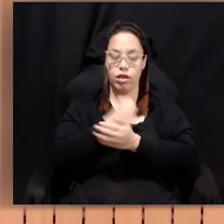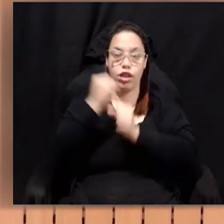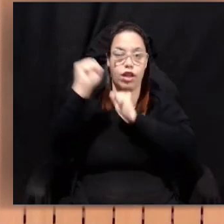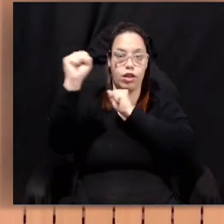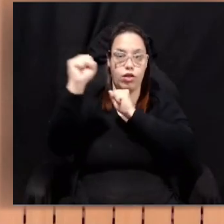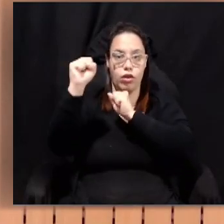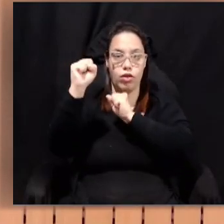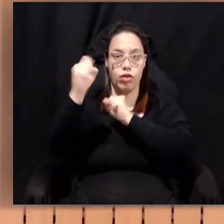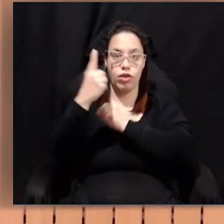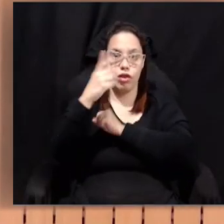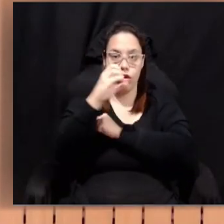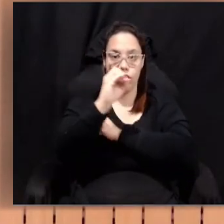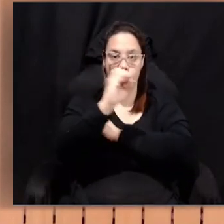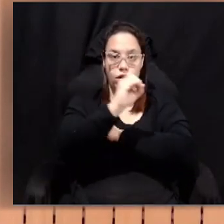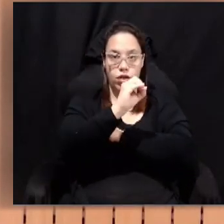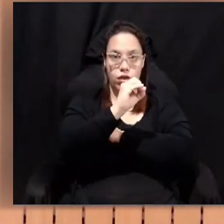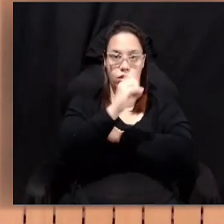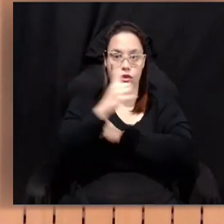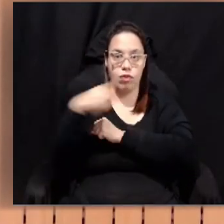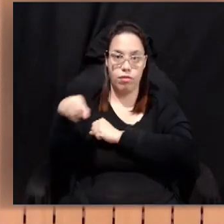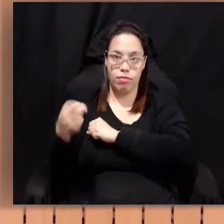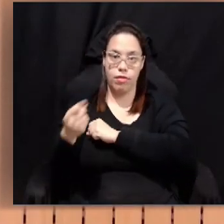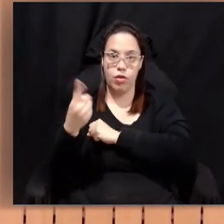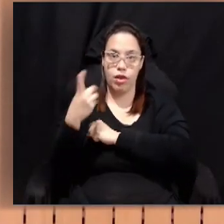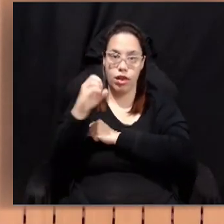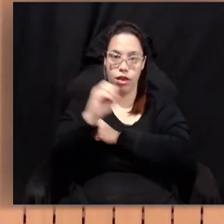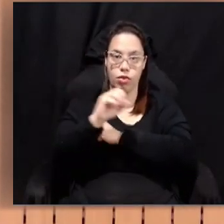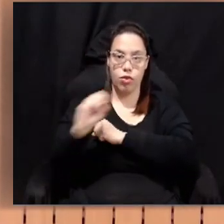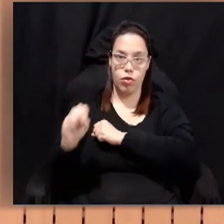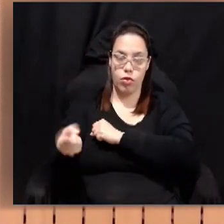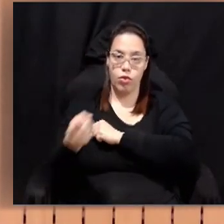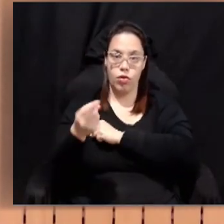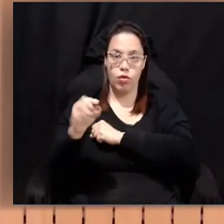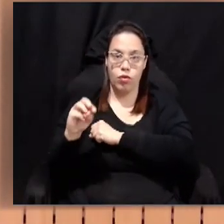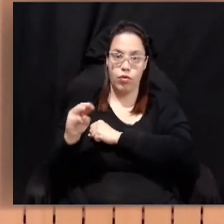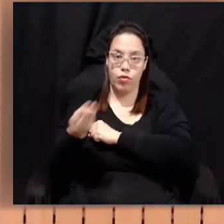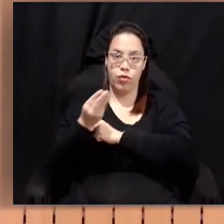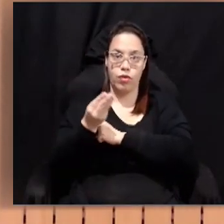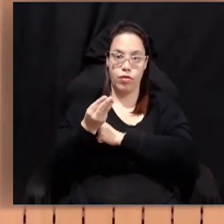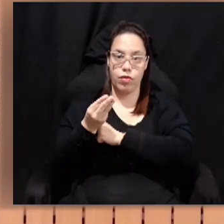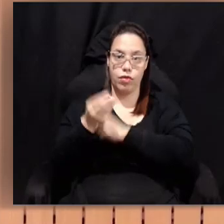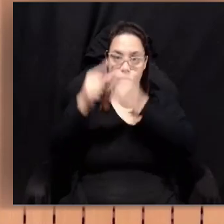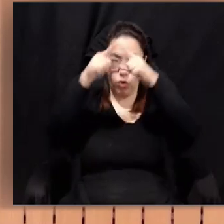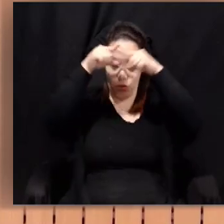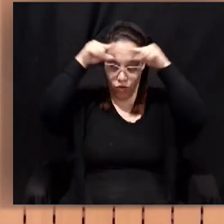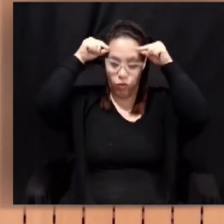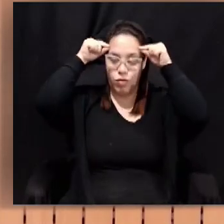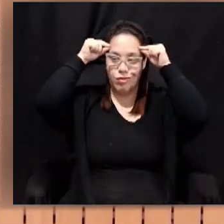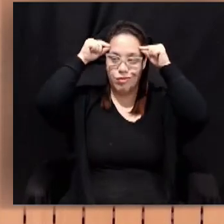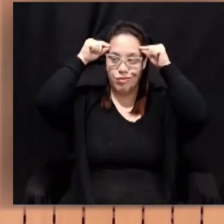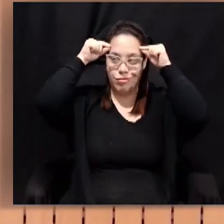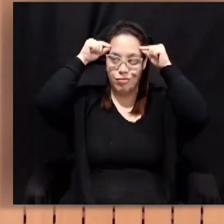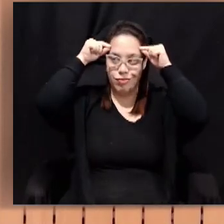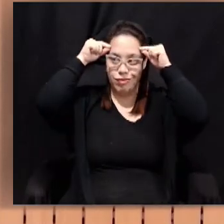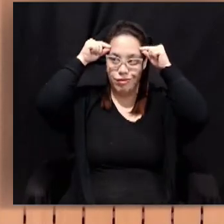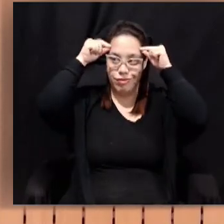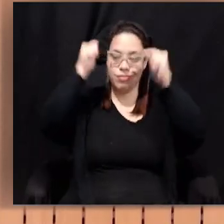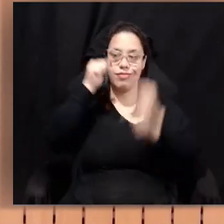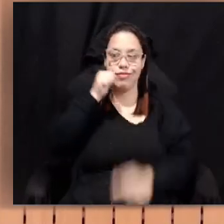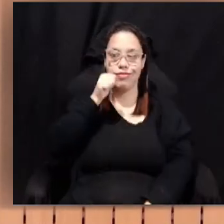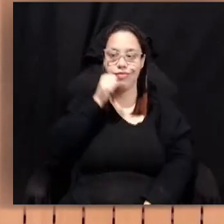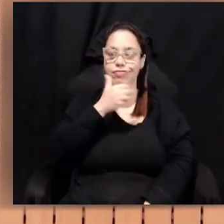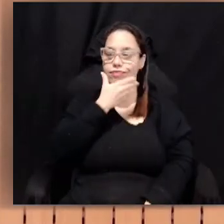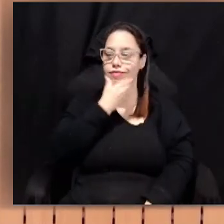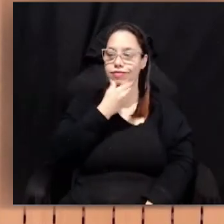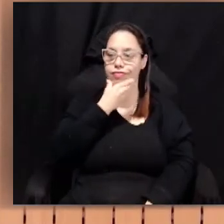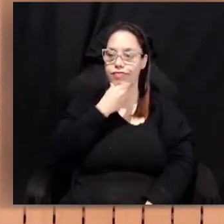100, salve 1.000, 10.000, 100.000, 1 milhão e seja um enfermeiro, seja uma enfermeira. Ser